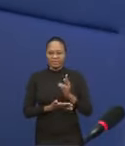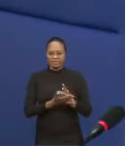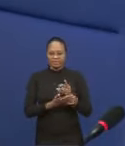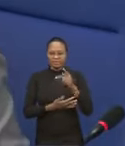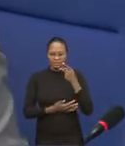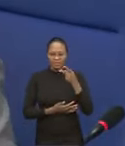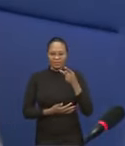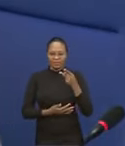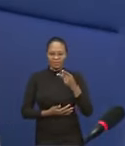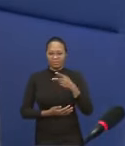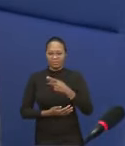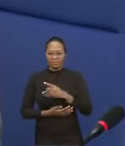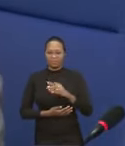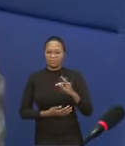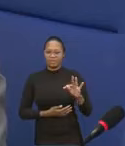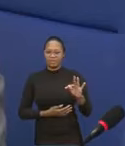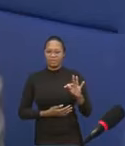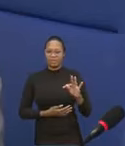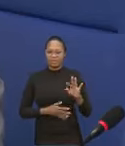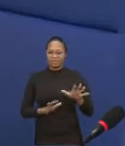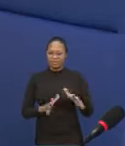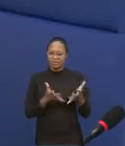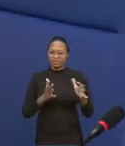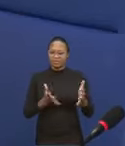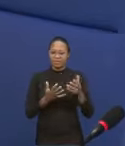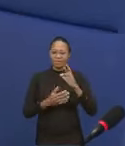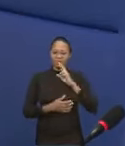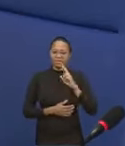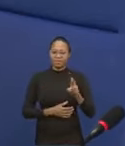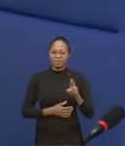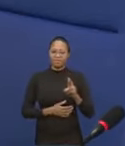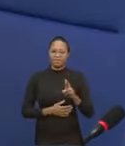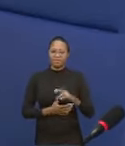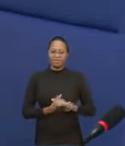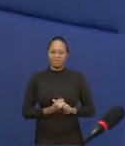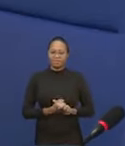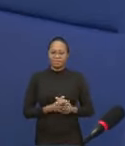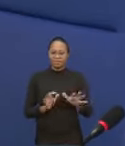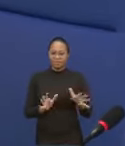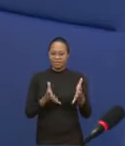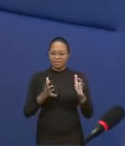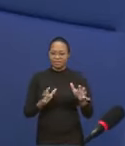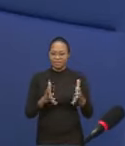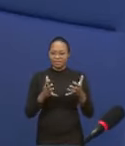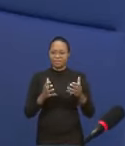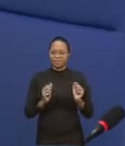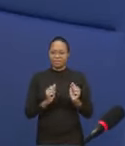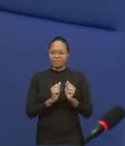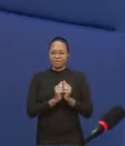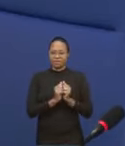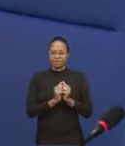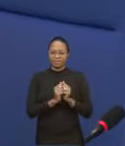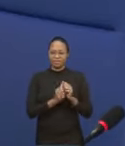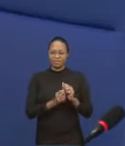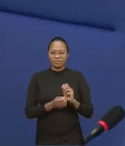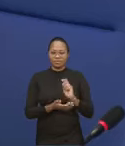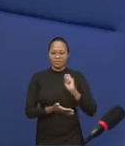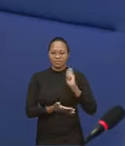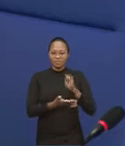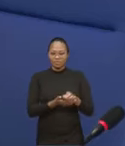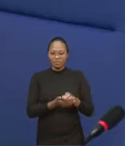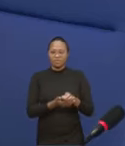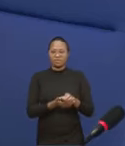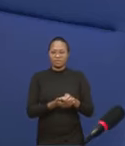oposição também nos estimula a dar resposta. E essa provocação do senhor junto à questão do pagamento do